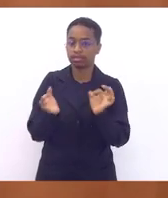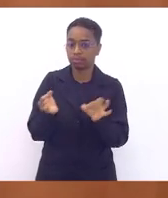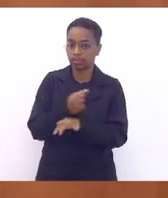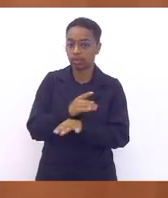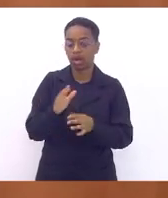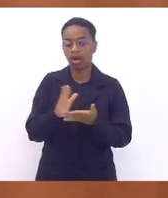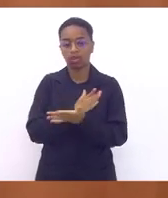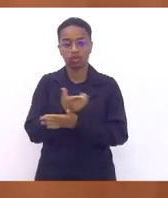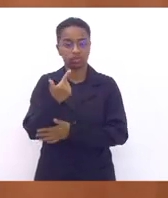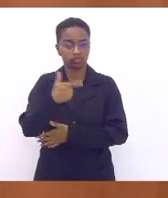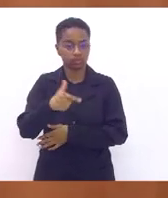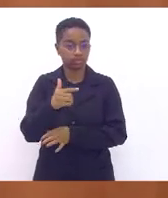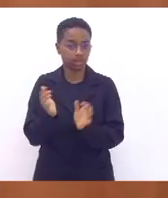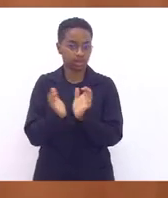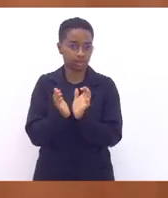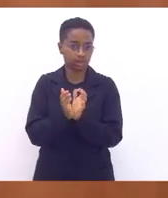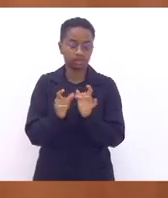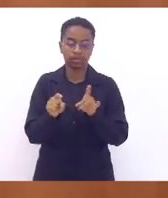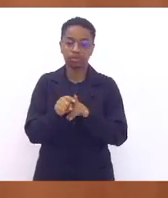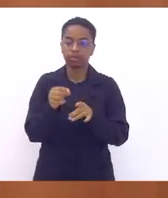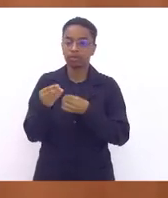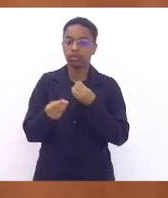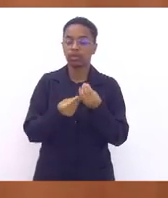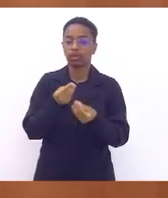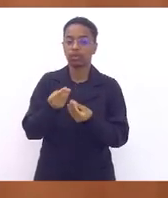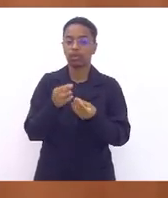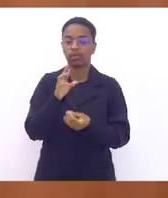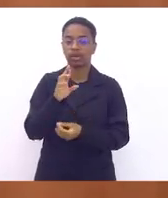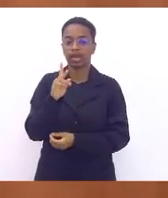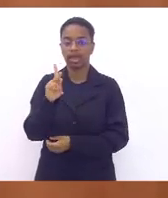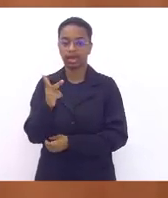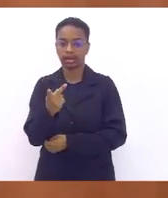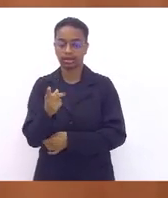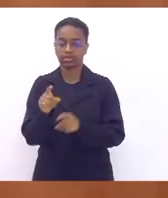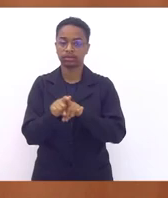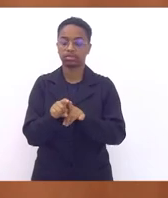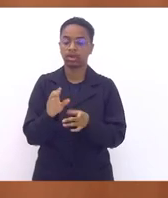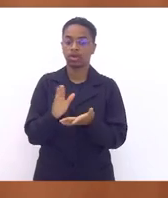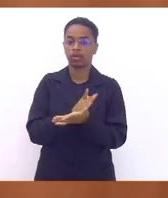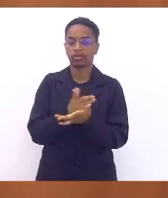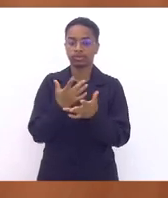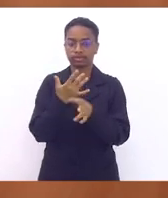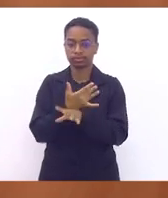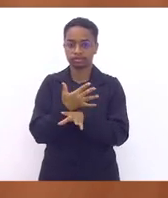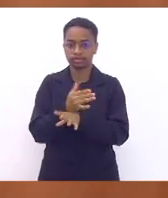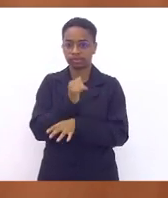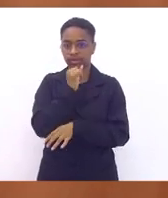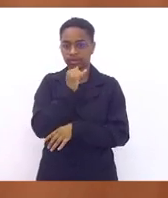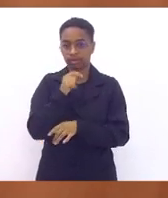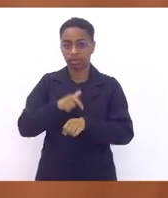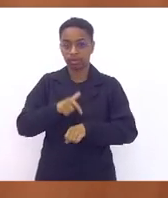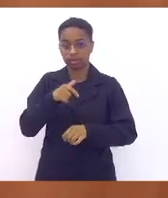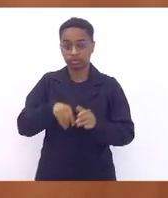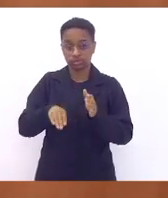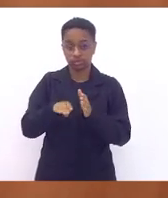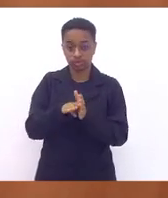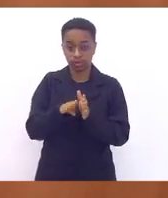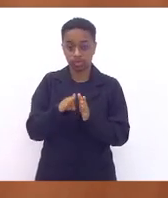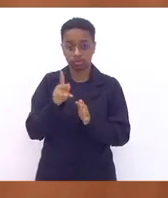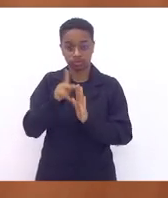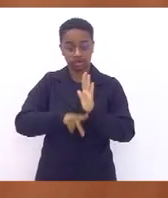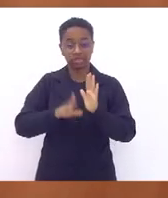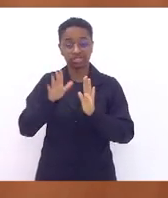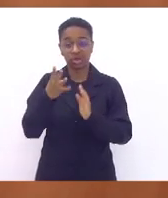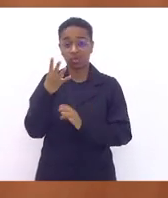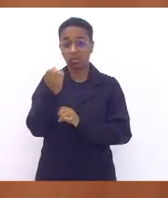equipe, né? Como é que está essa questão de RH? A gente tem município, por exemplo, que quando o projeto chegou, tinha 4 anos que não tinha